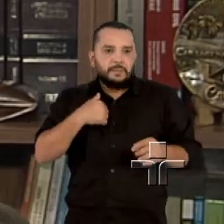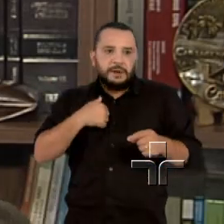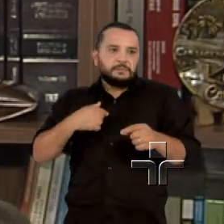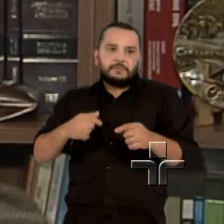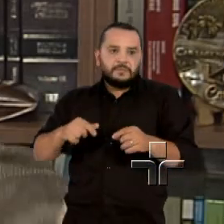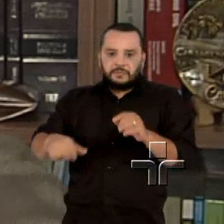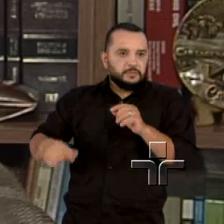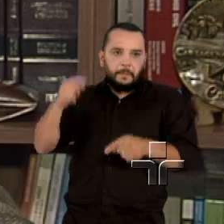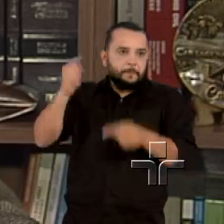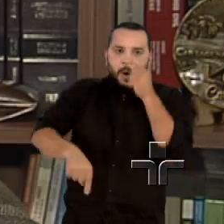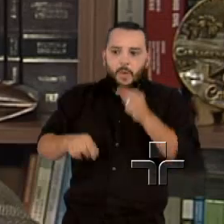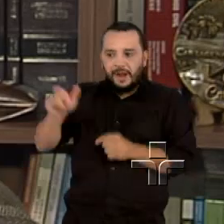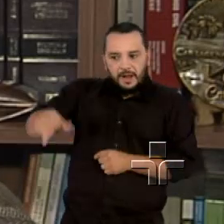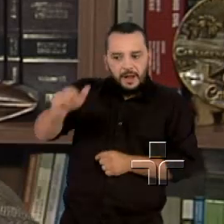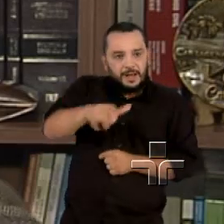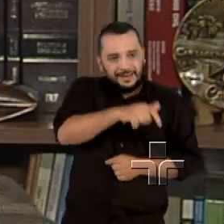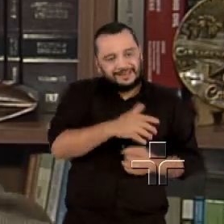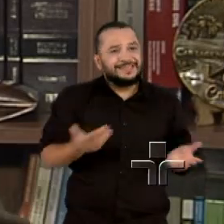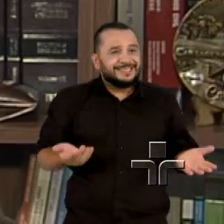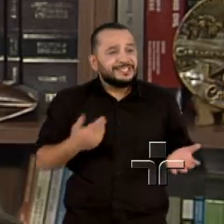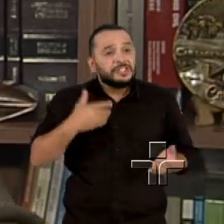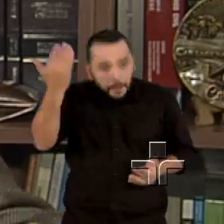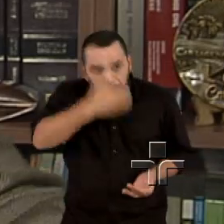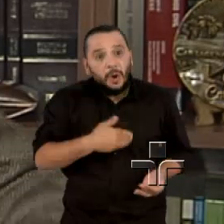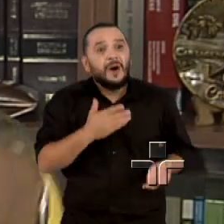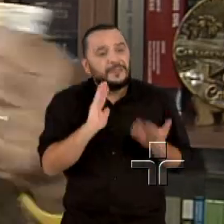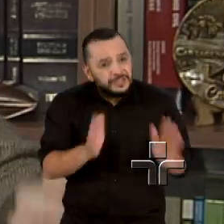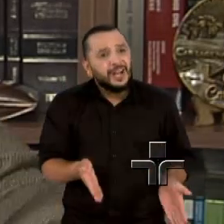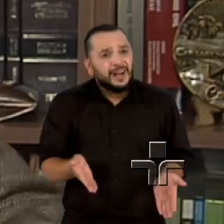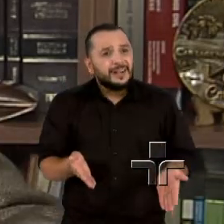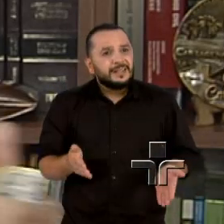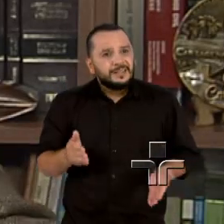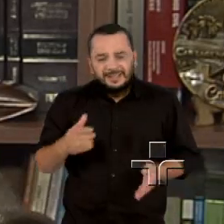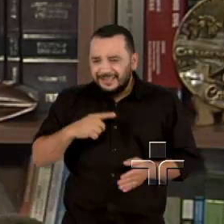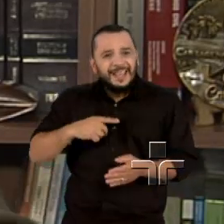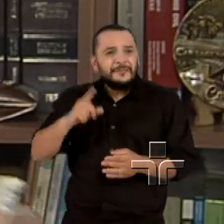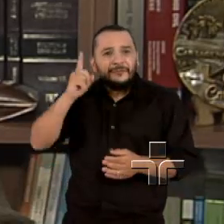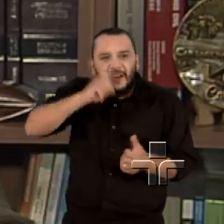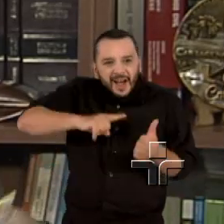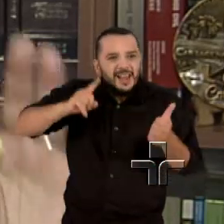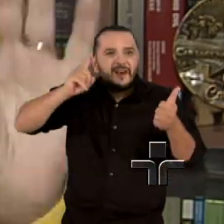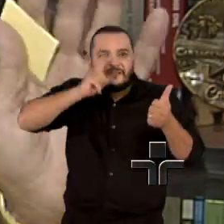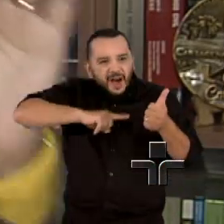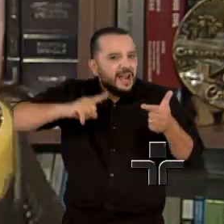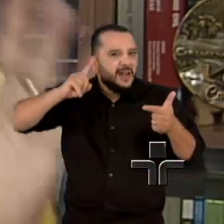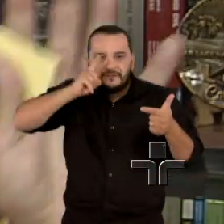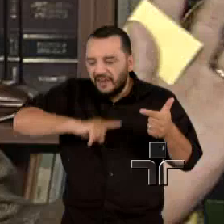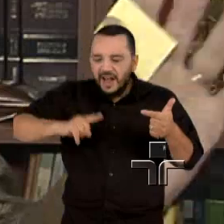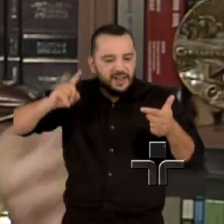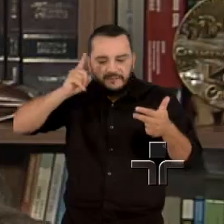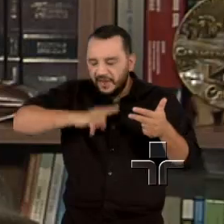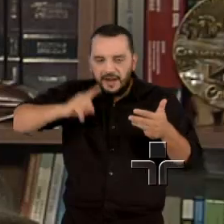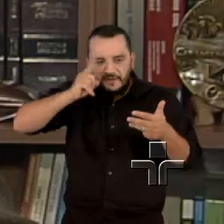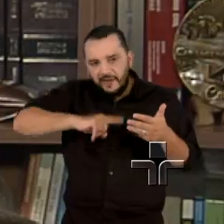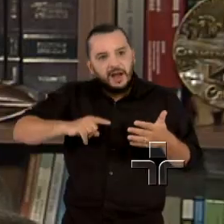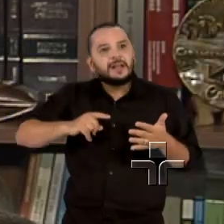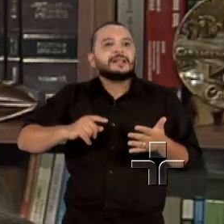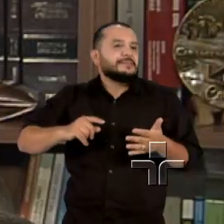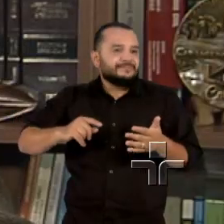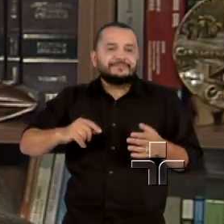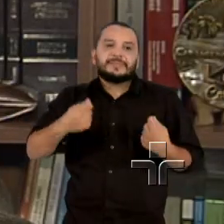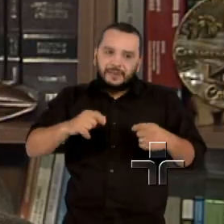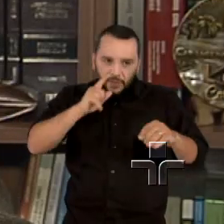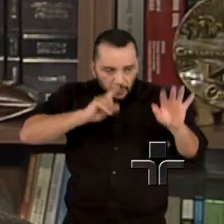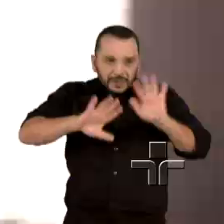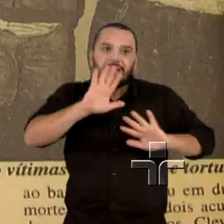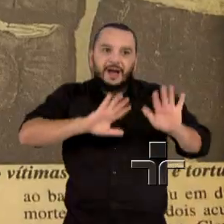uma prova técnica da impossibilidade do crime. Então, era uma somatória de fatos que determinavam, no mínimo, um pouco de cuidado para tratar